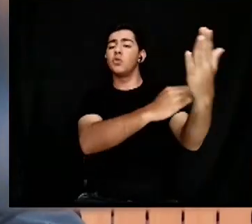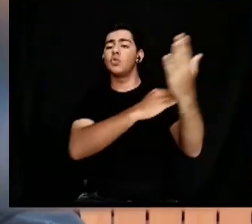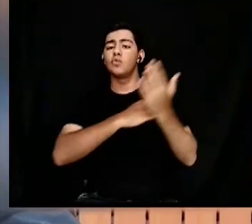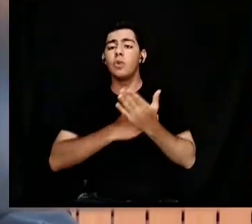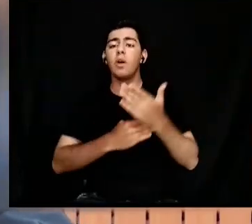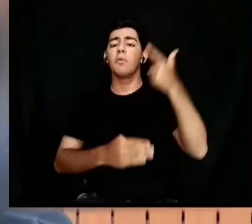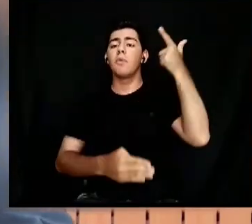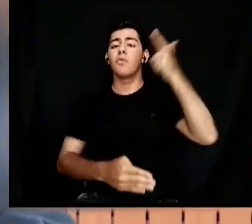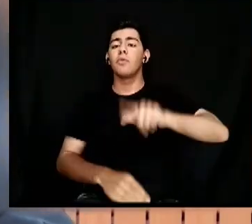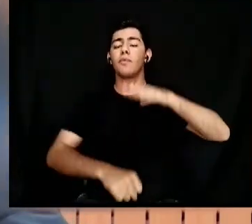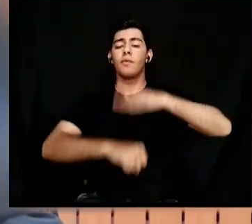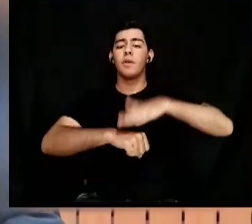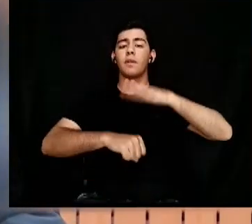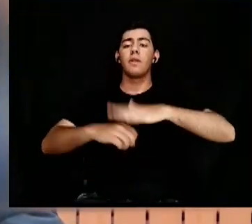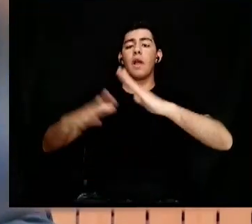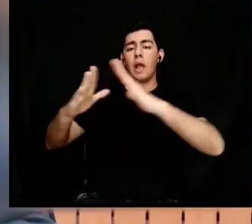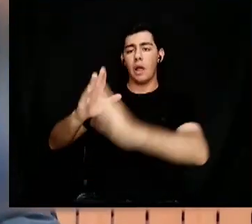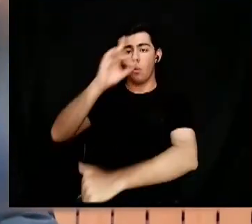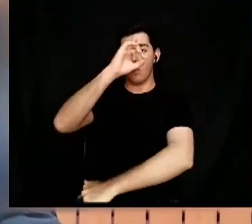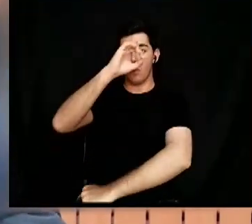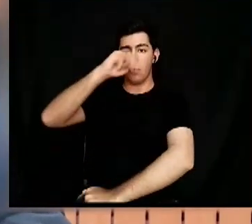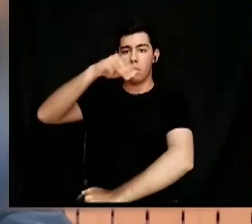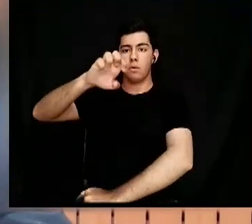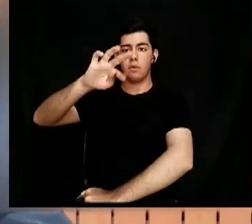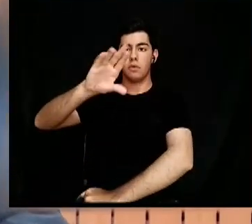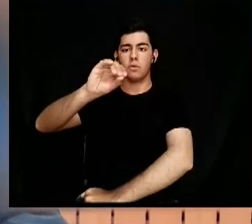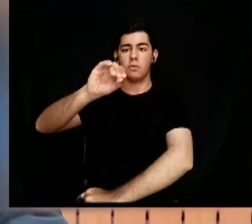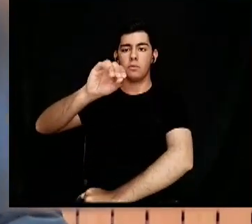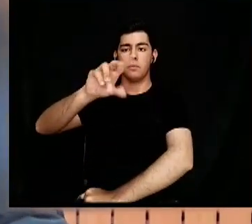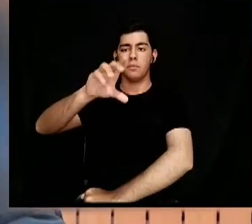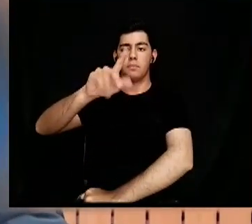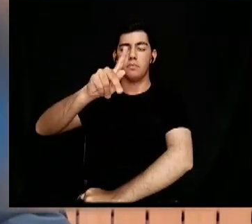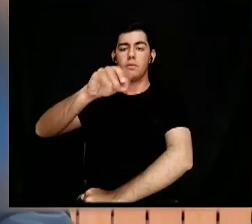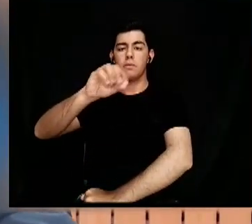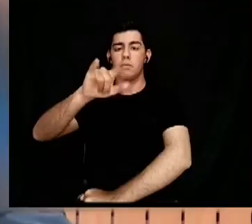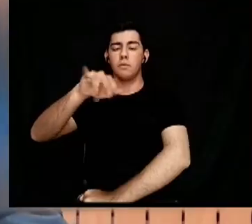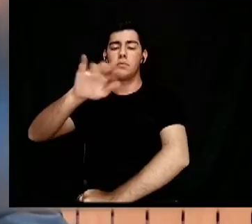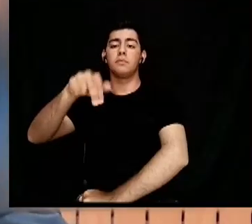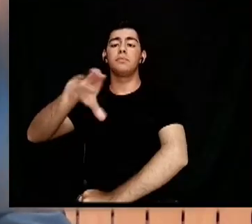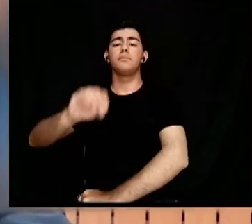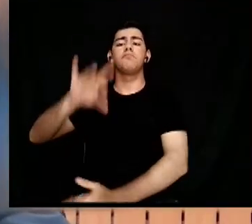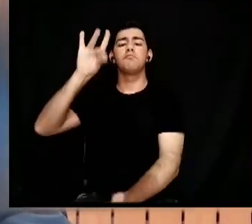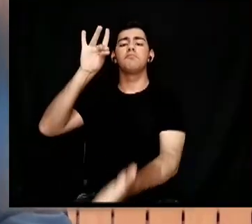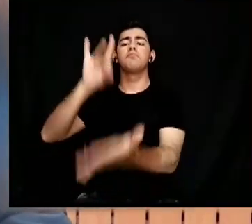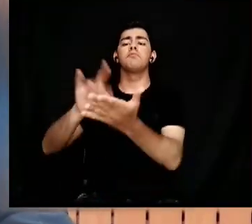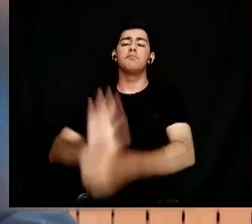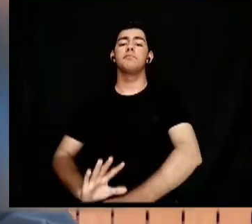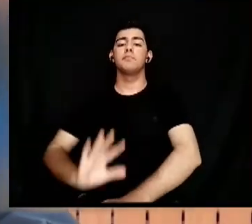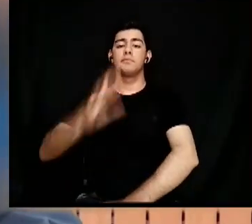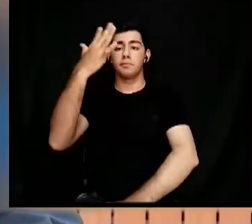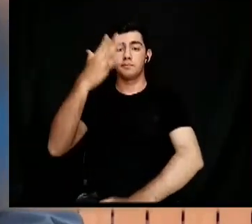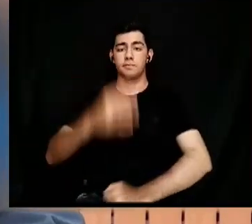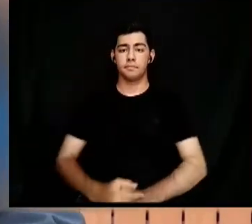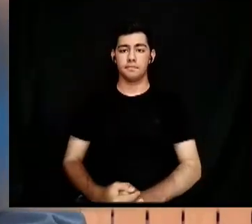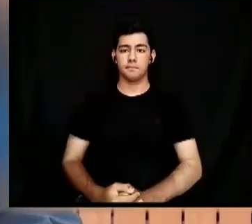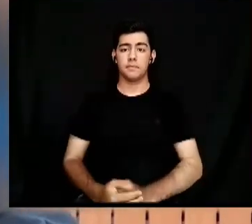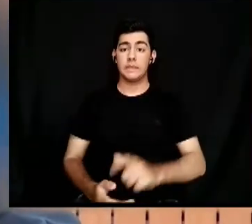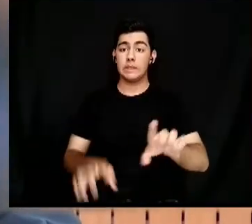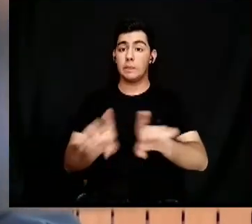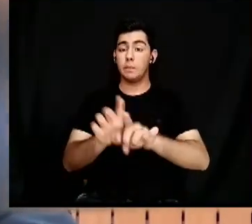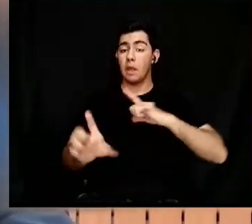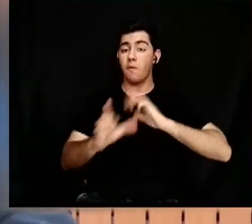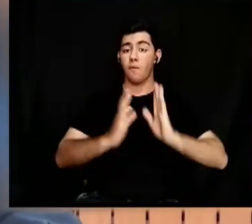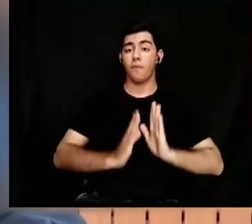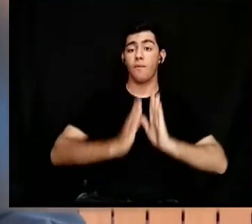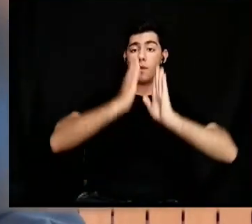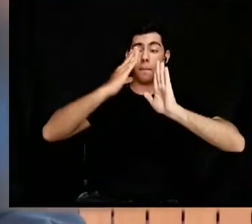hospital metropolitano se tornasse uma realidade na cidade de Campinas. Foram frentes parlamentares, grupos